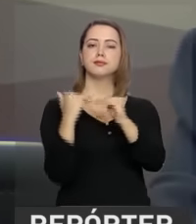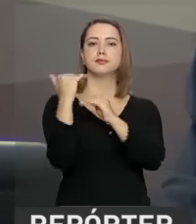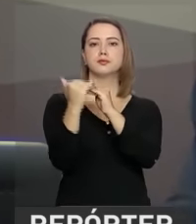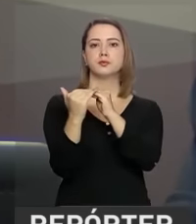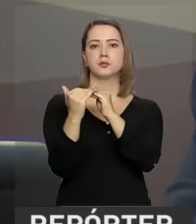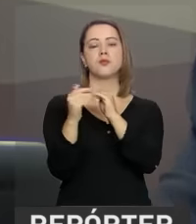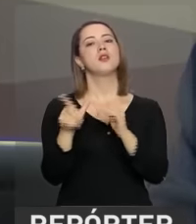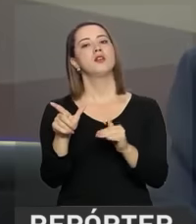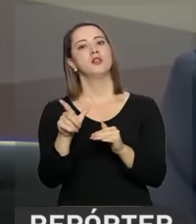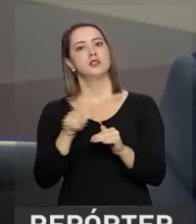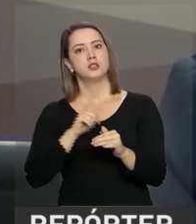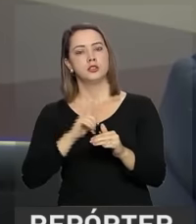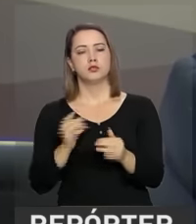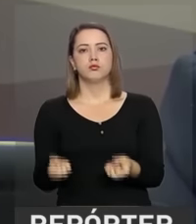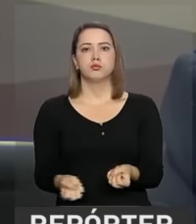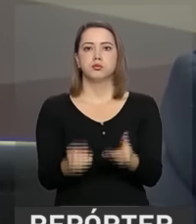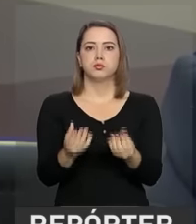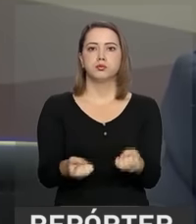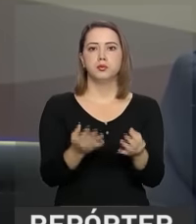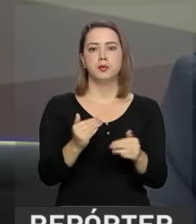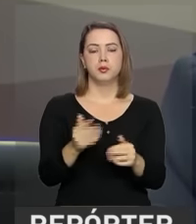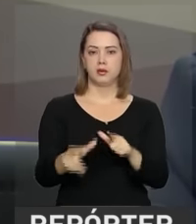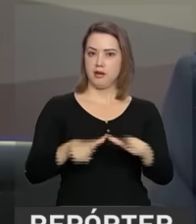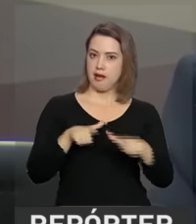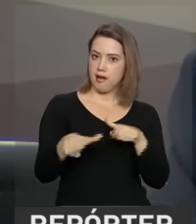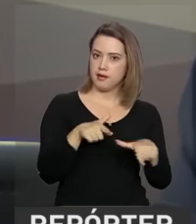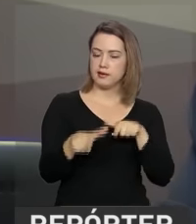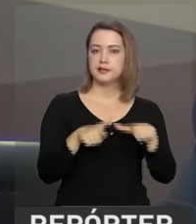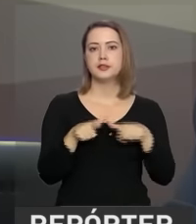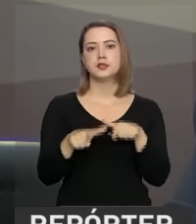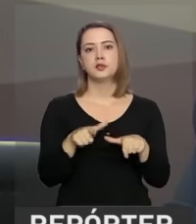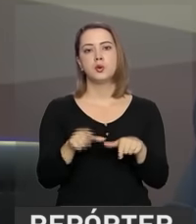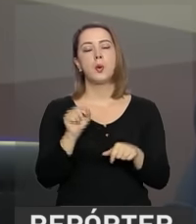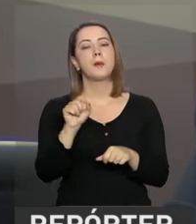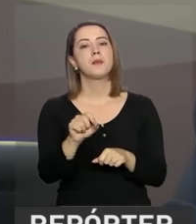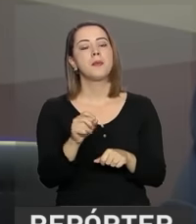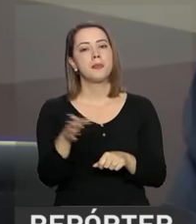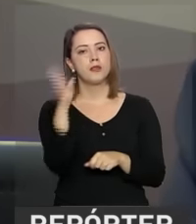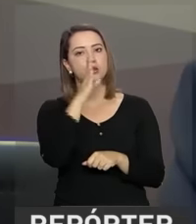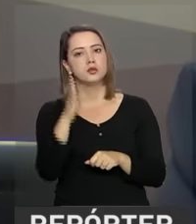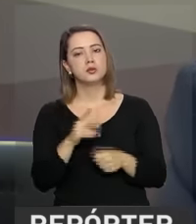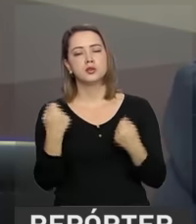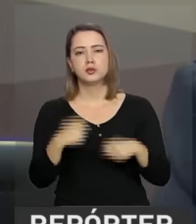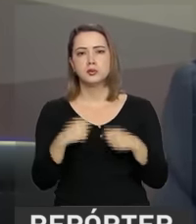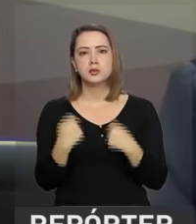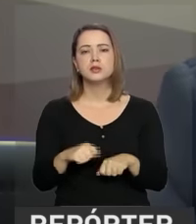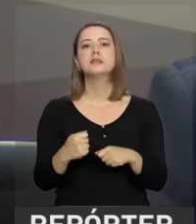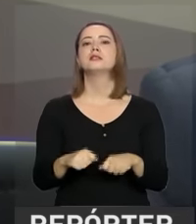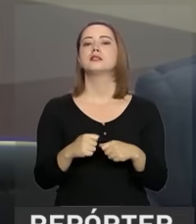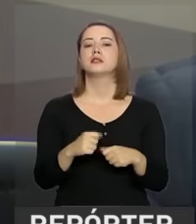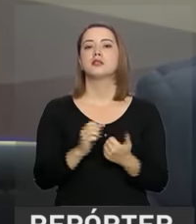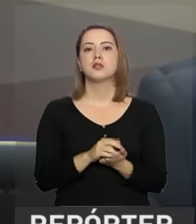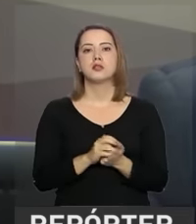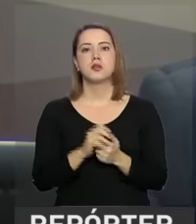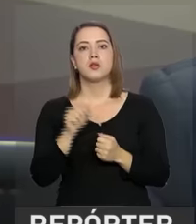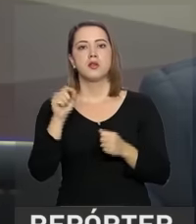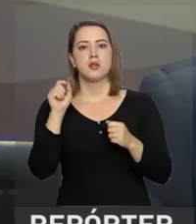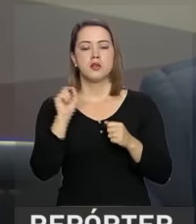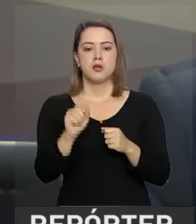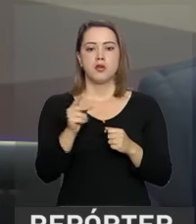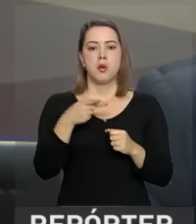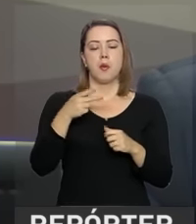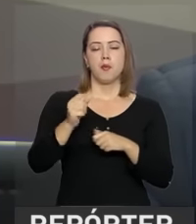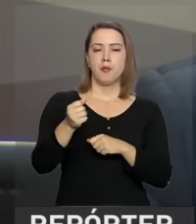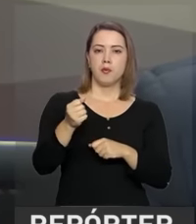e criar empregos. Uma economia que o Brasil precisa e merece. Para recuperar a